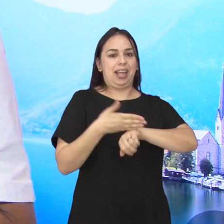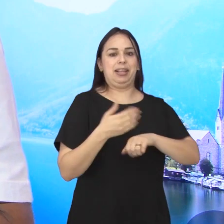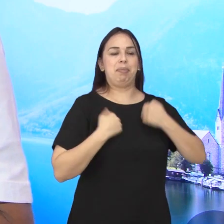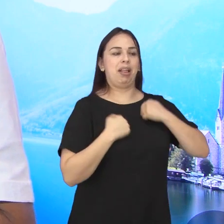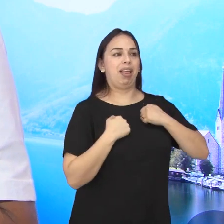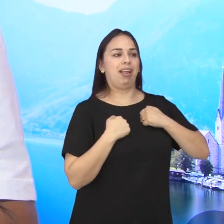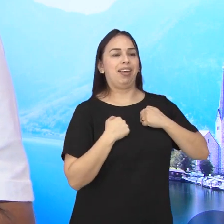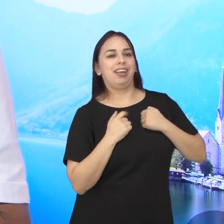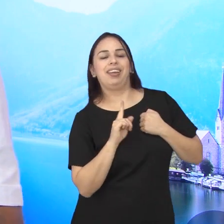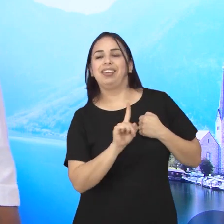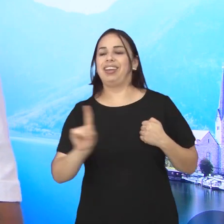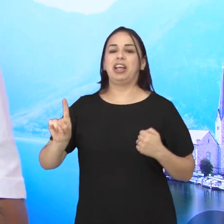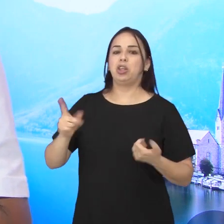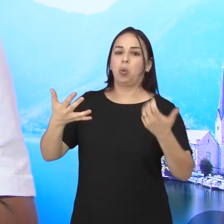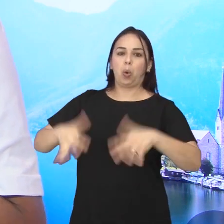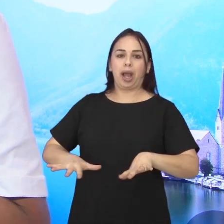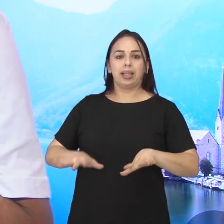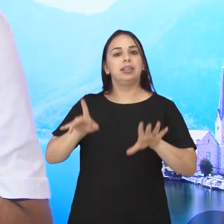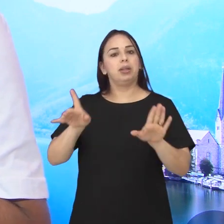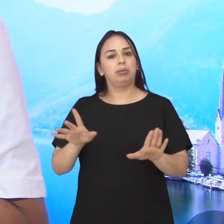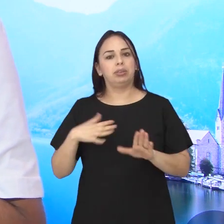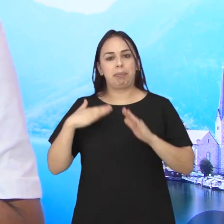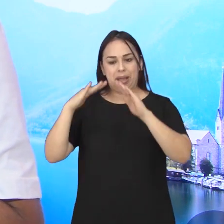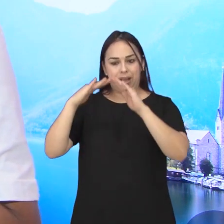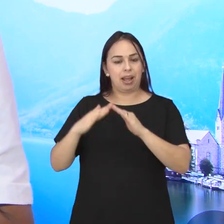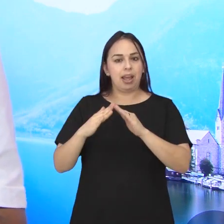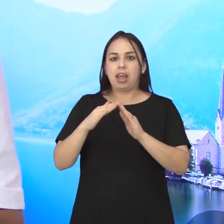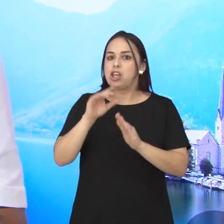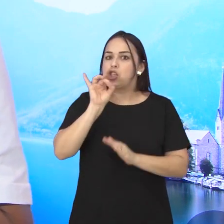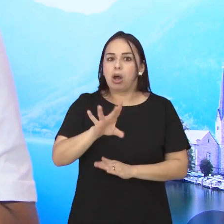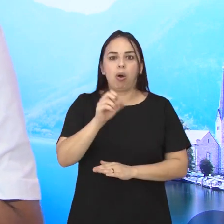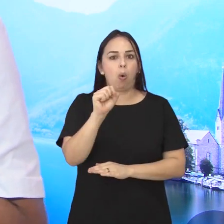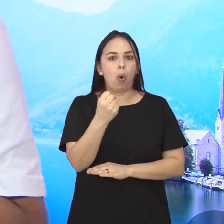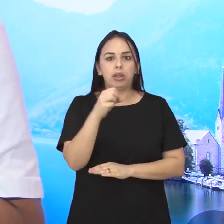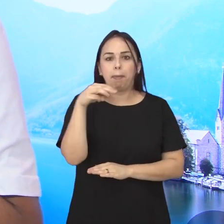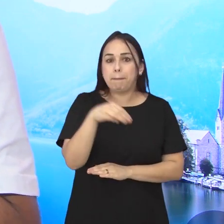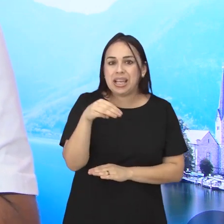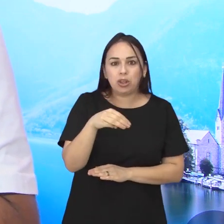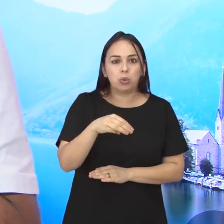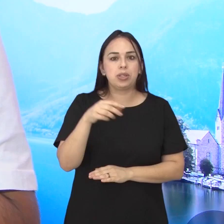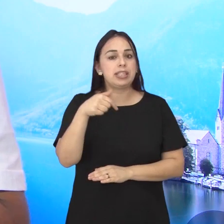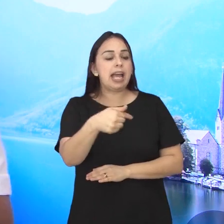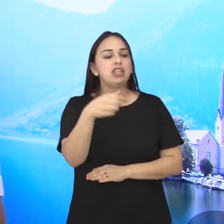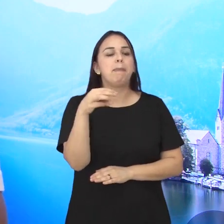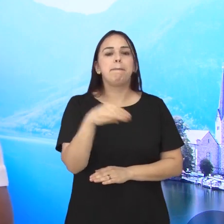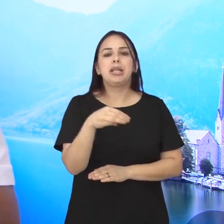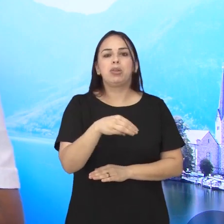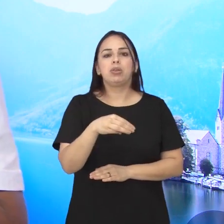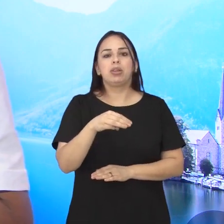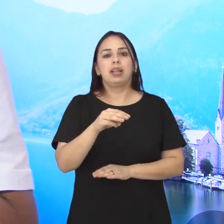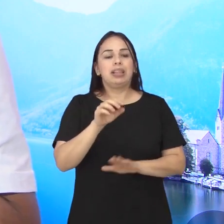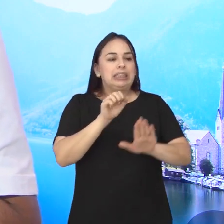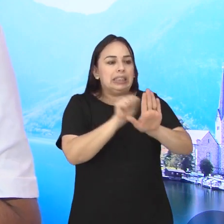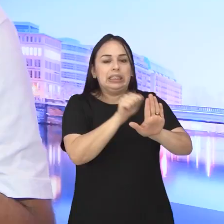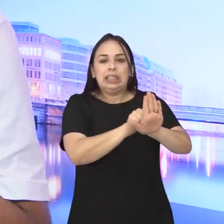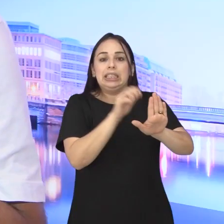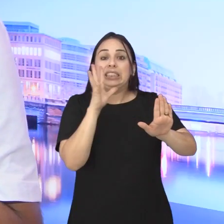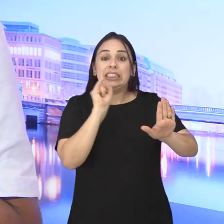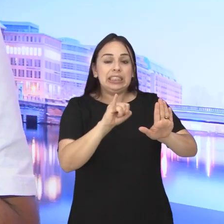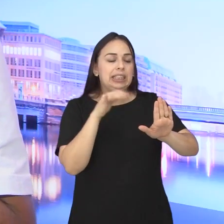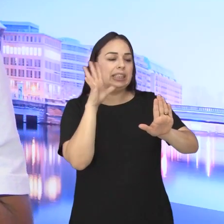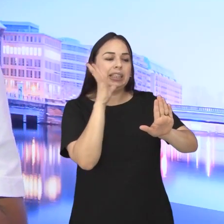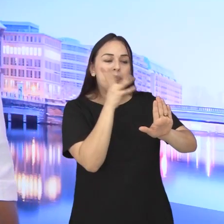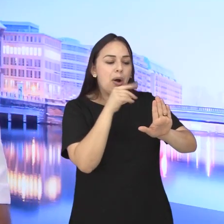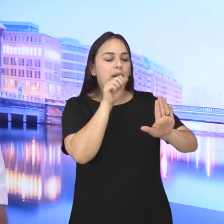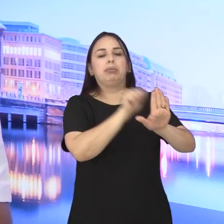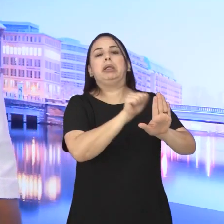Então a gente orienta bastante eles. Aqui em casa geralmente é 7 a 8 minutos do banho, Deu 7, 8 minutos do banho, a gente já tá batendo na porta. É desse